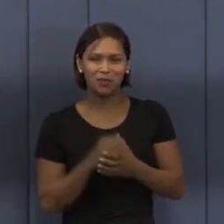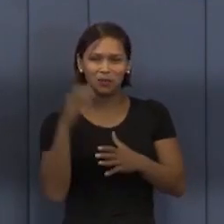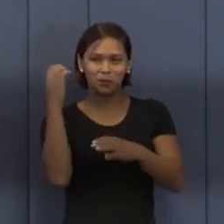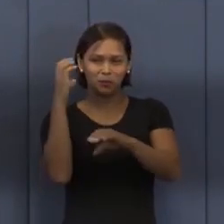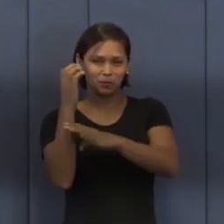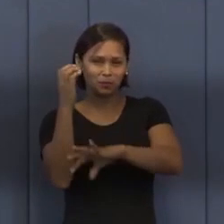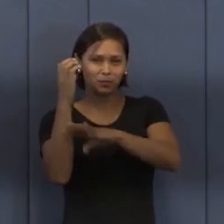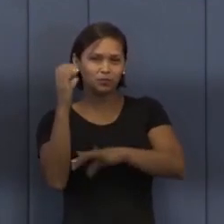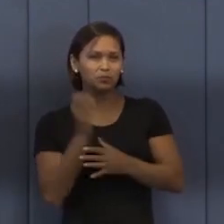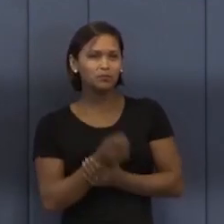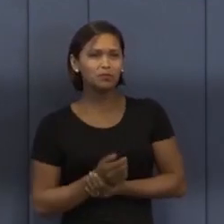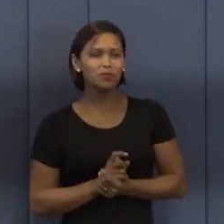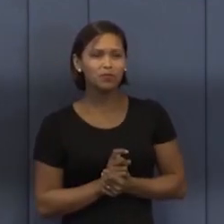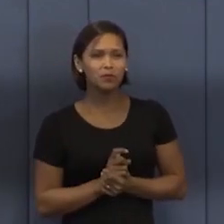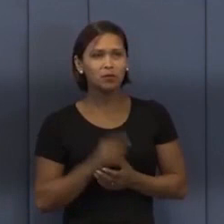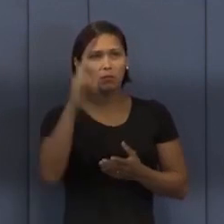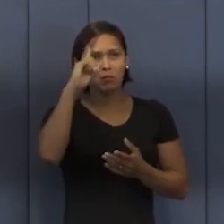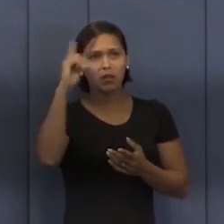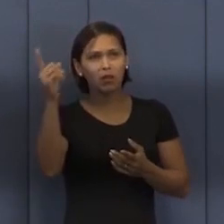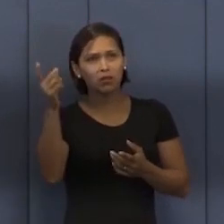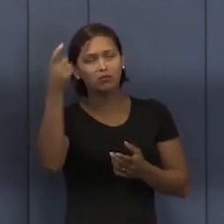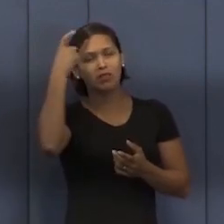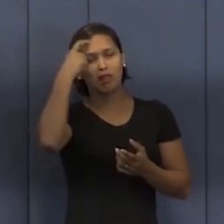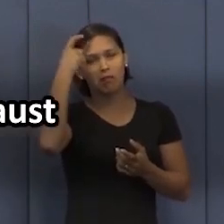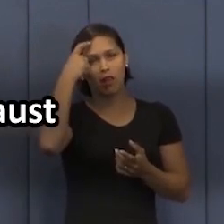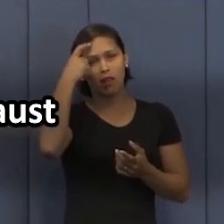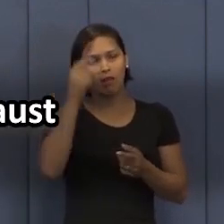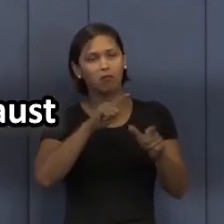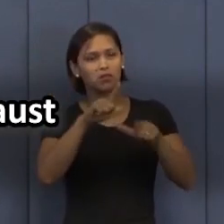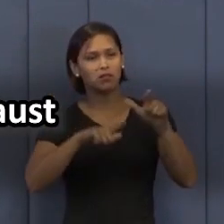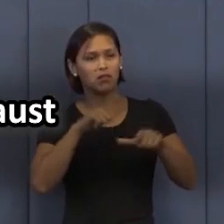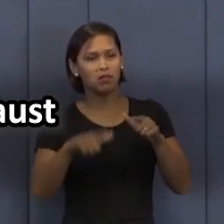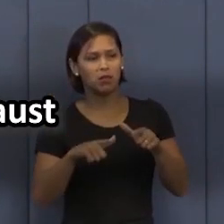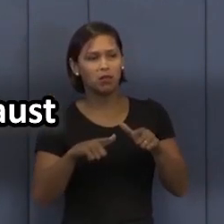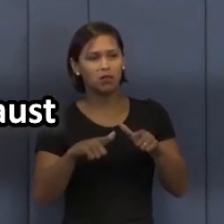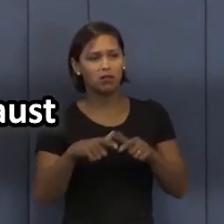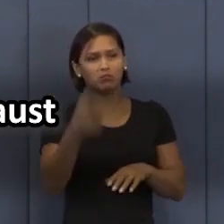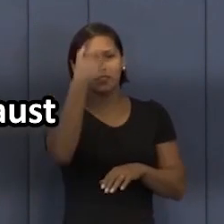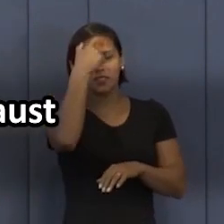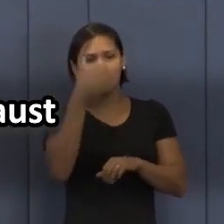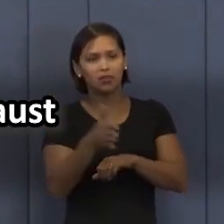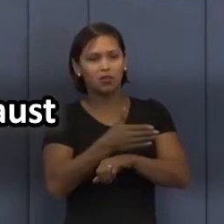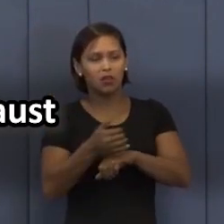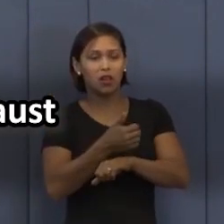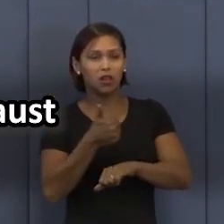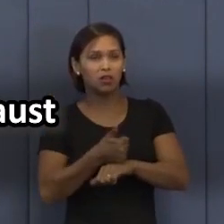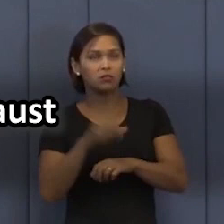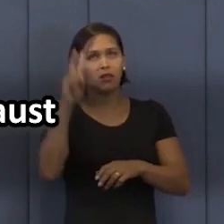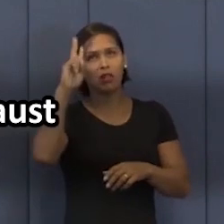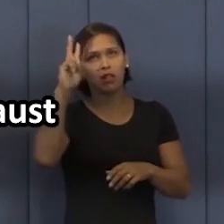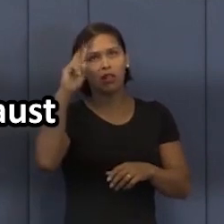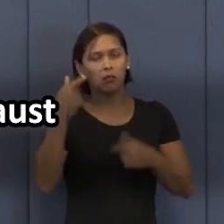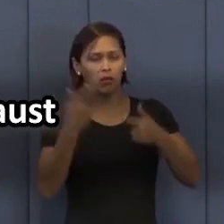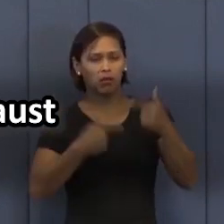qual é o exercício mental que vocês vão fazer. Mas, assim, eu não posso... Se nacionalismo me lembra